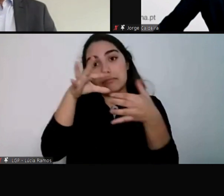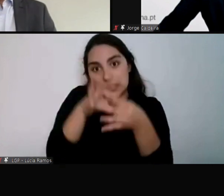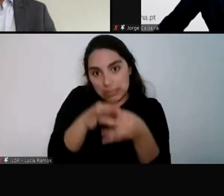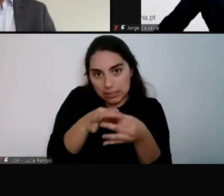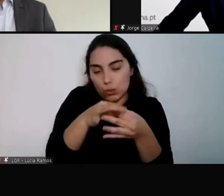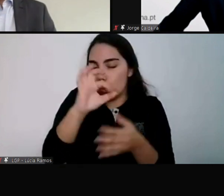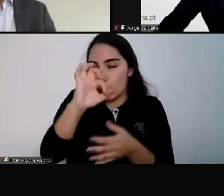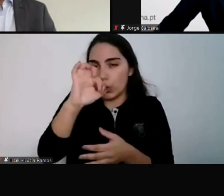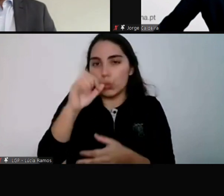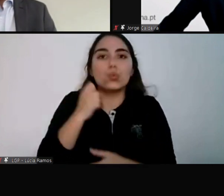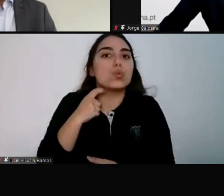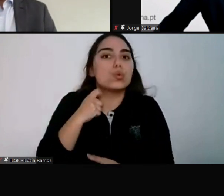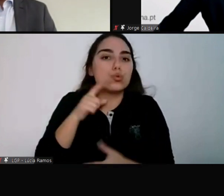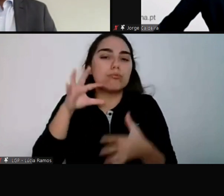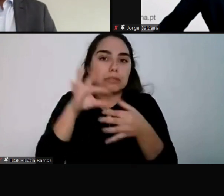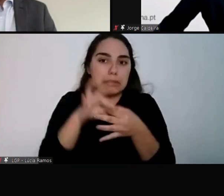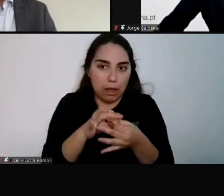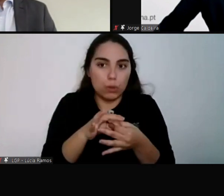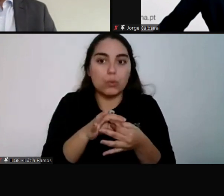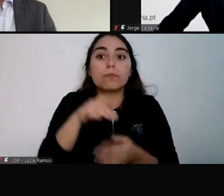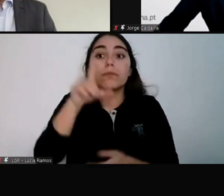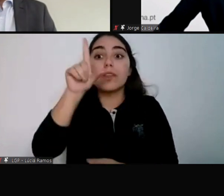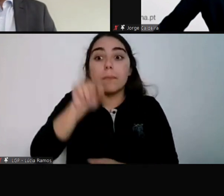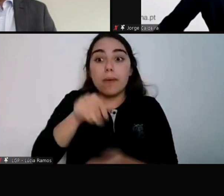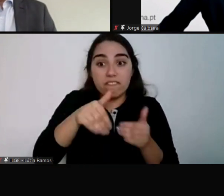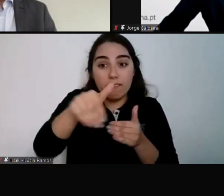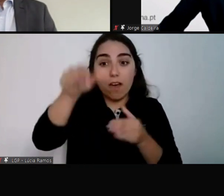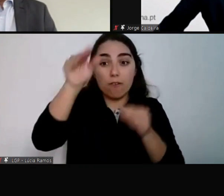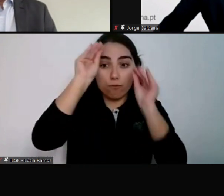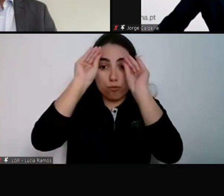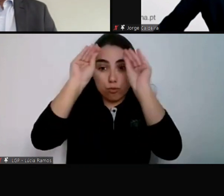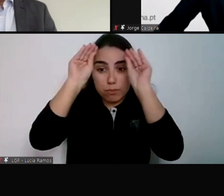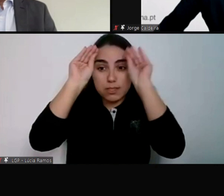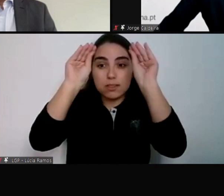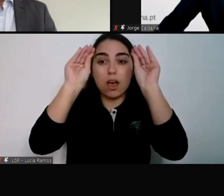de produtividade uma formação que já estamos quase a acabar a